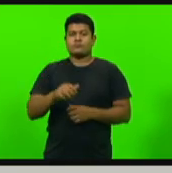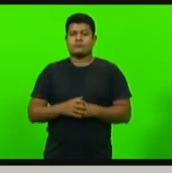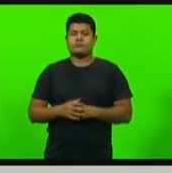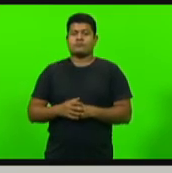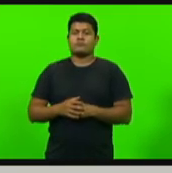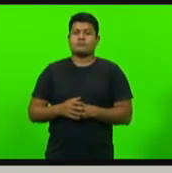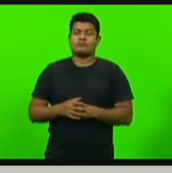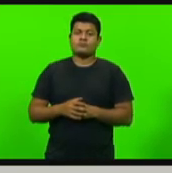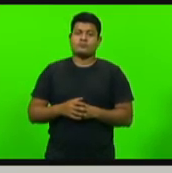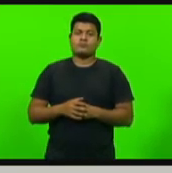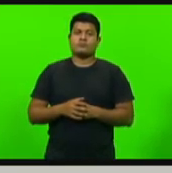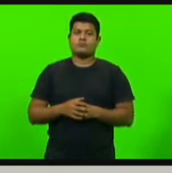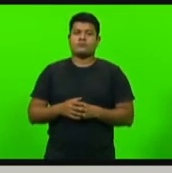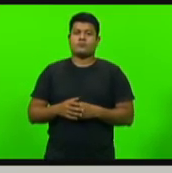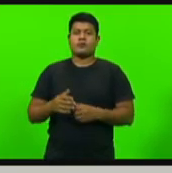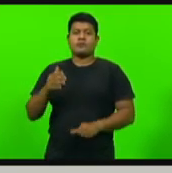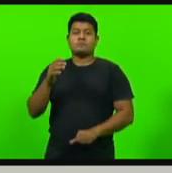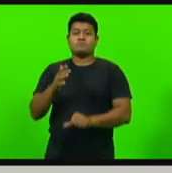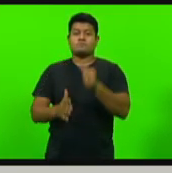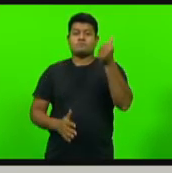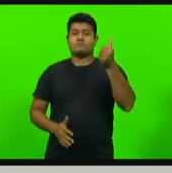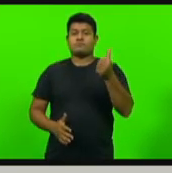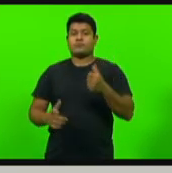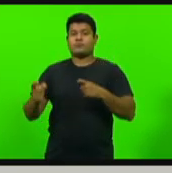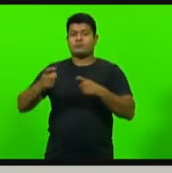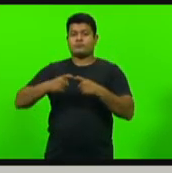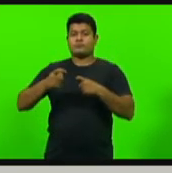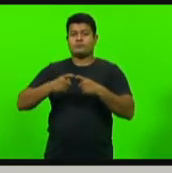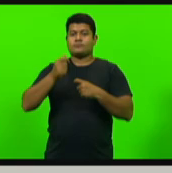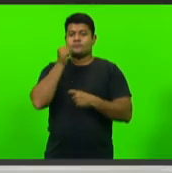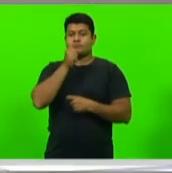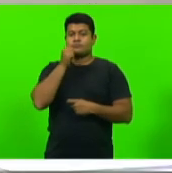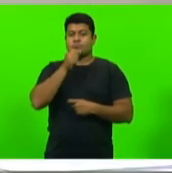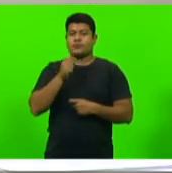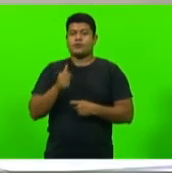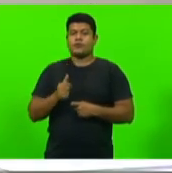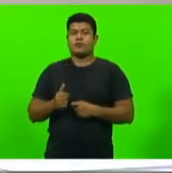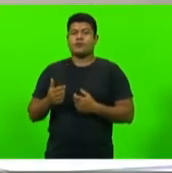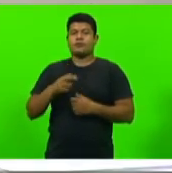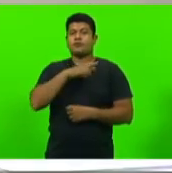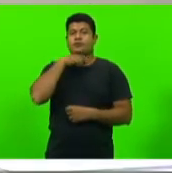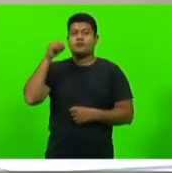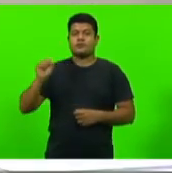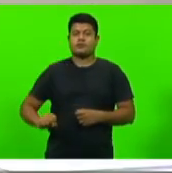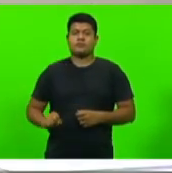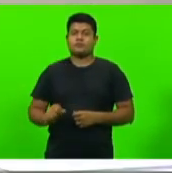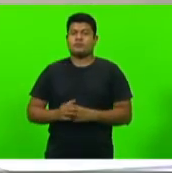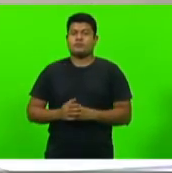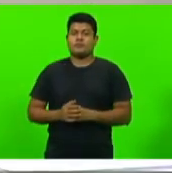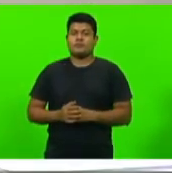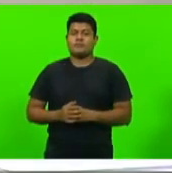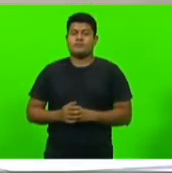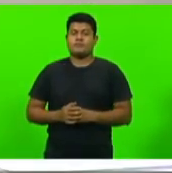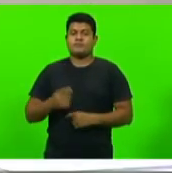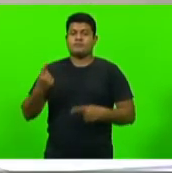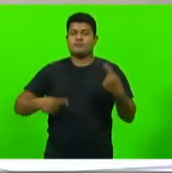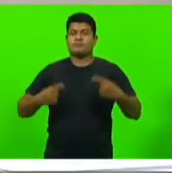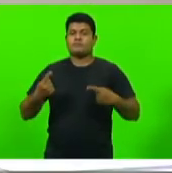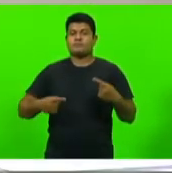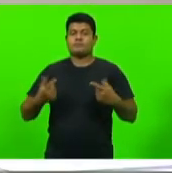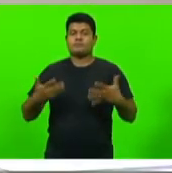Galastri por ser a primeira médica mulher de Jaraguá do Sul. Em discussão, em